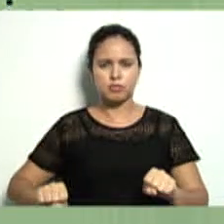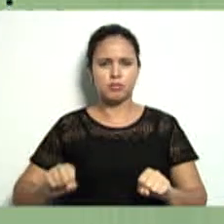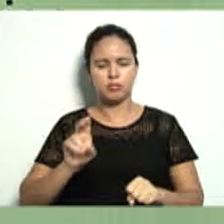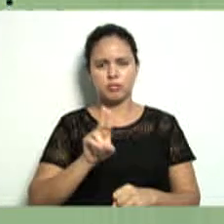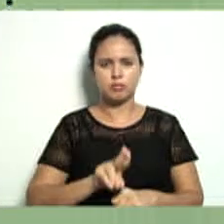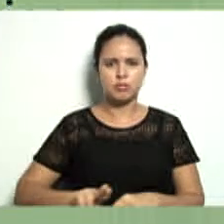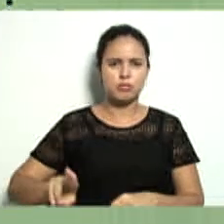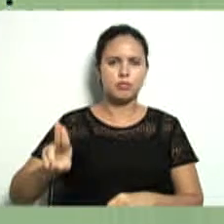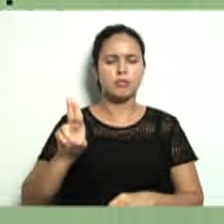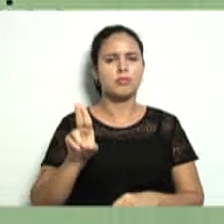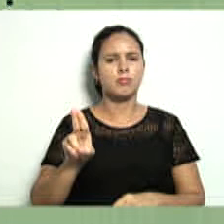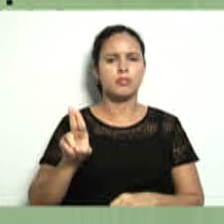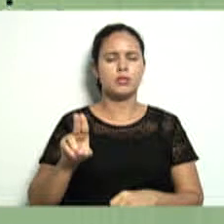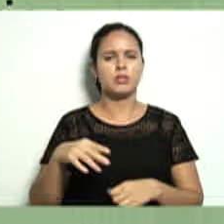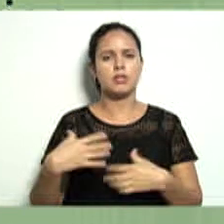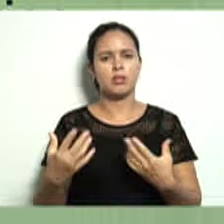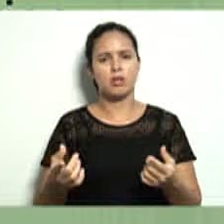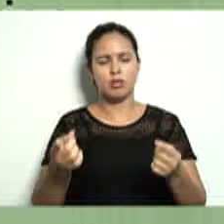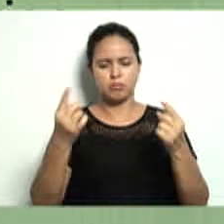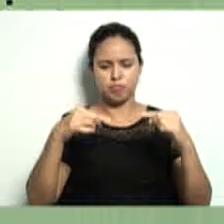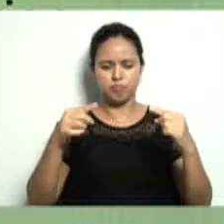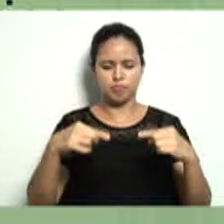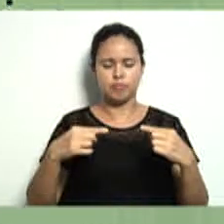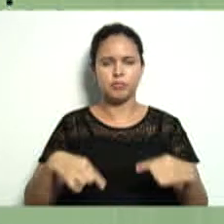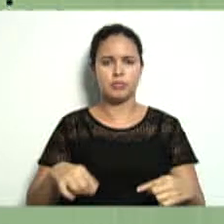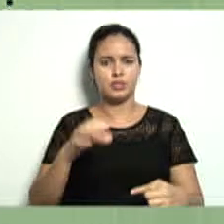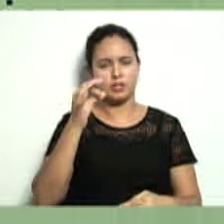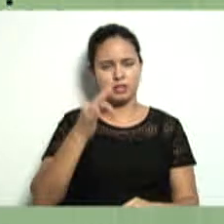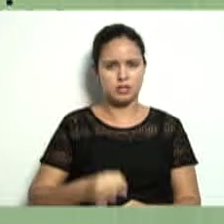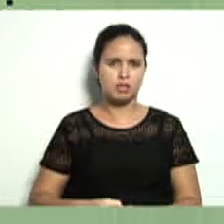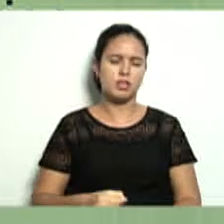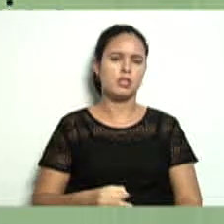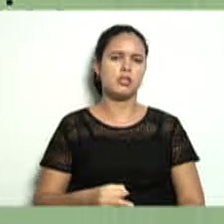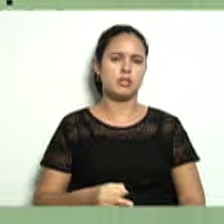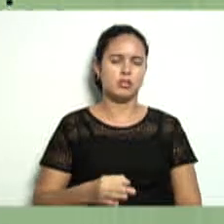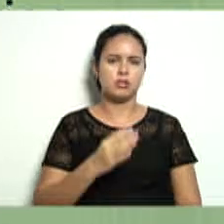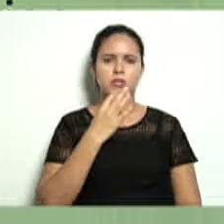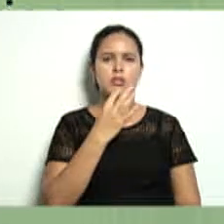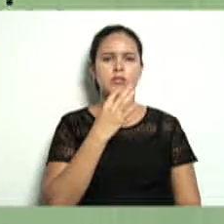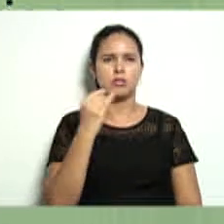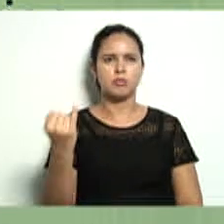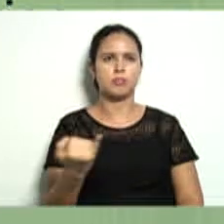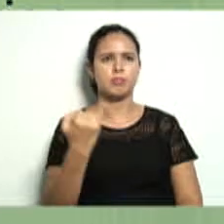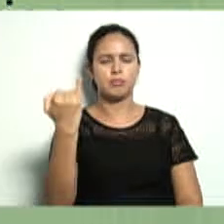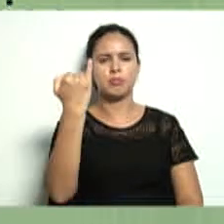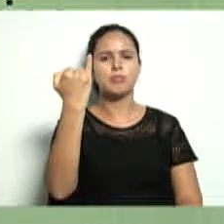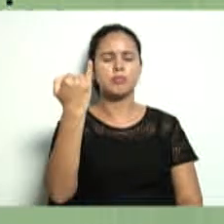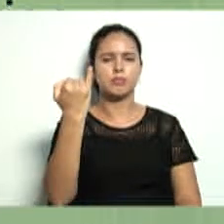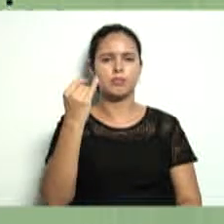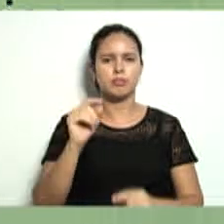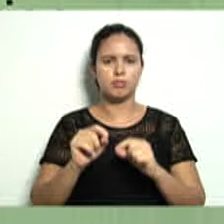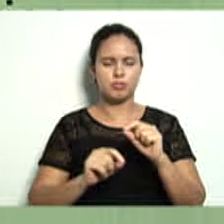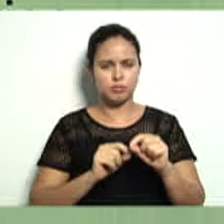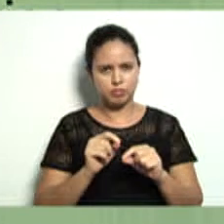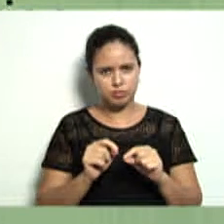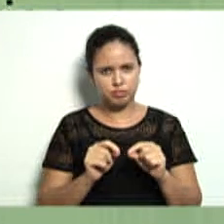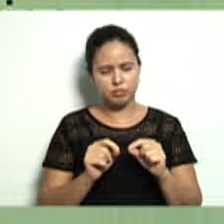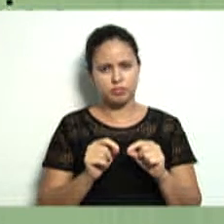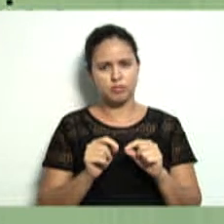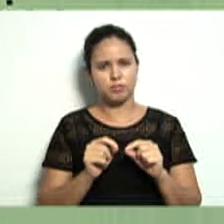As demais respostas estão corretas. O conhecimento é importante para uma boa